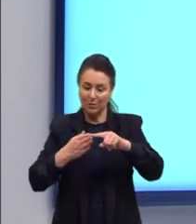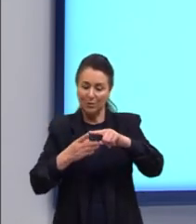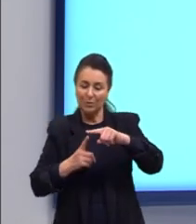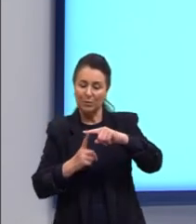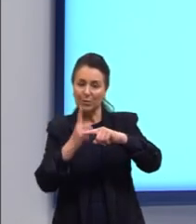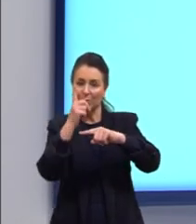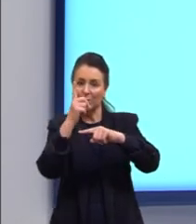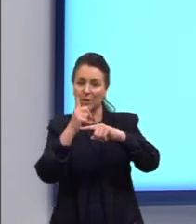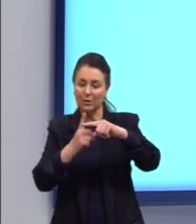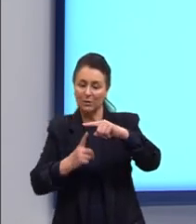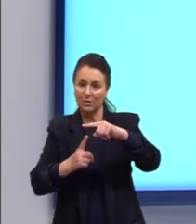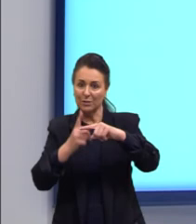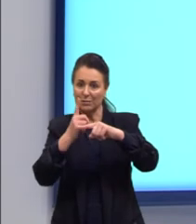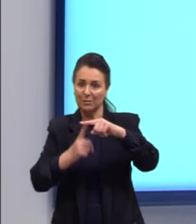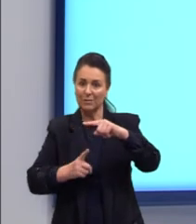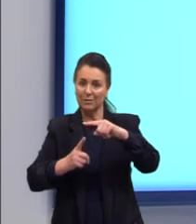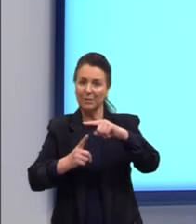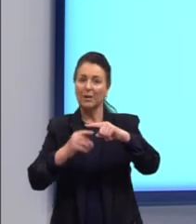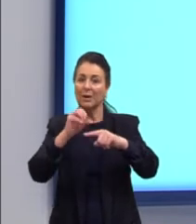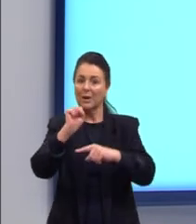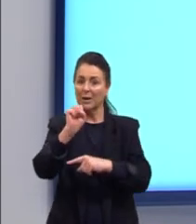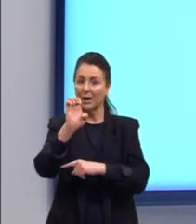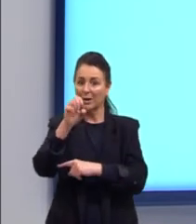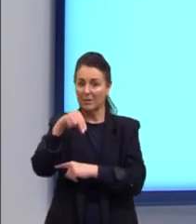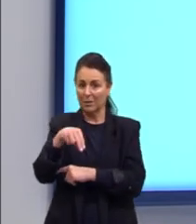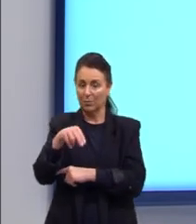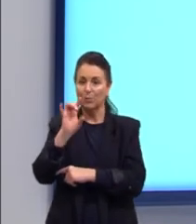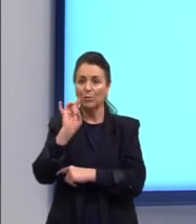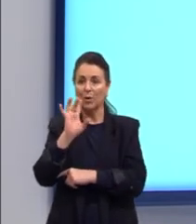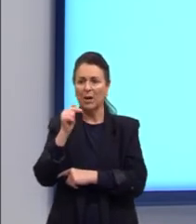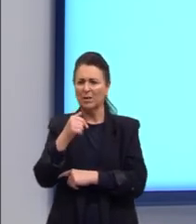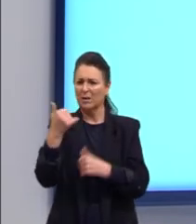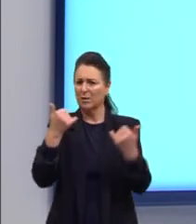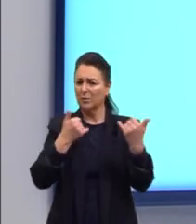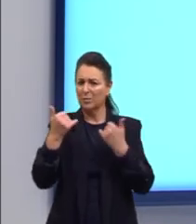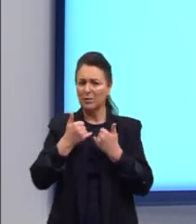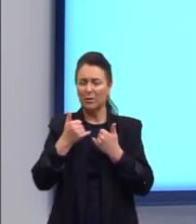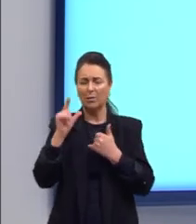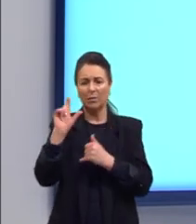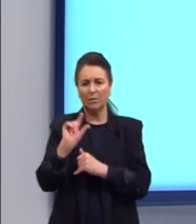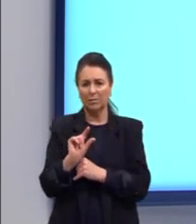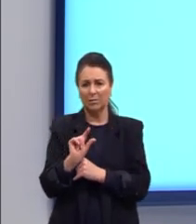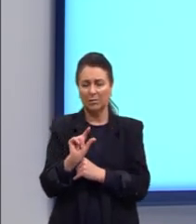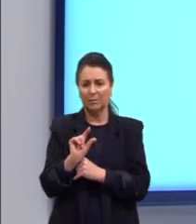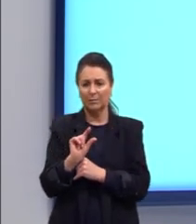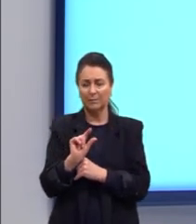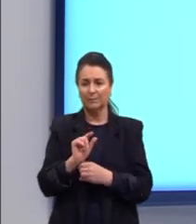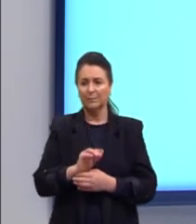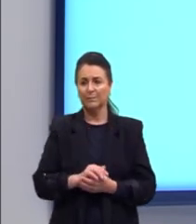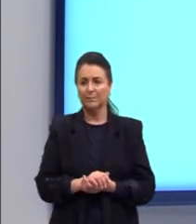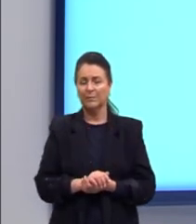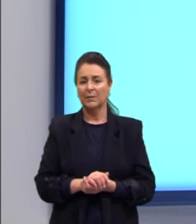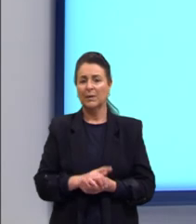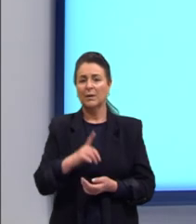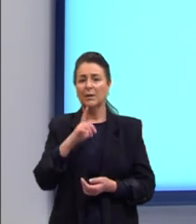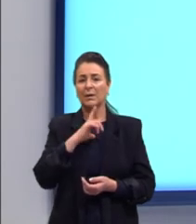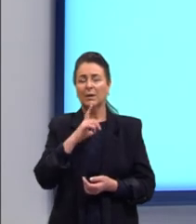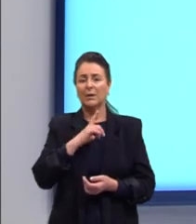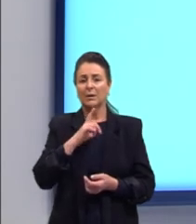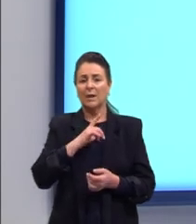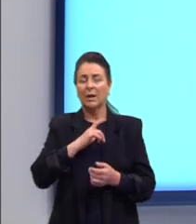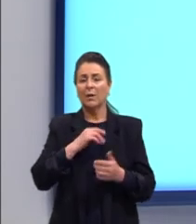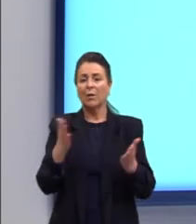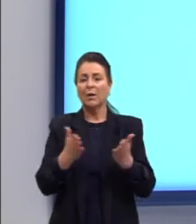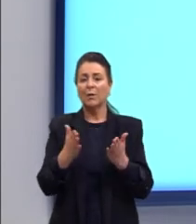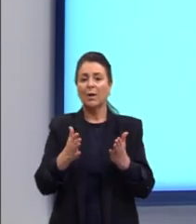não precisamos determinar mais algumas informações né só essas não são suficientes então nós teríamos a nossa